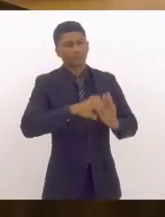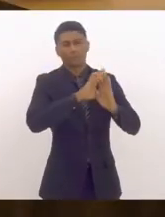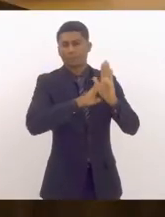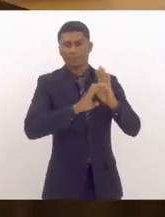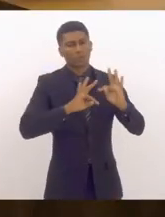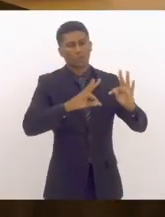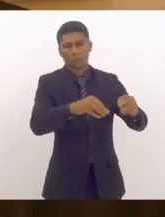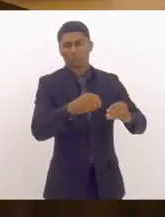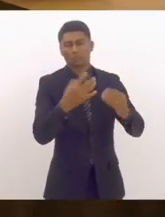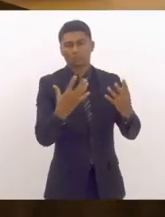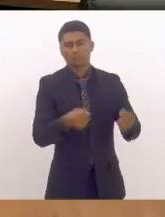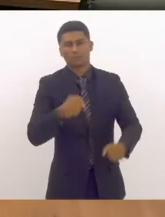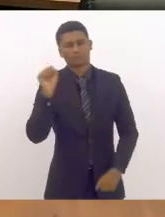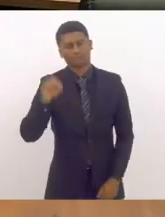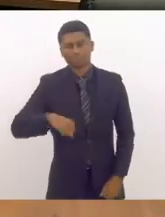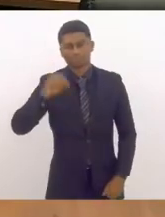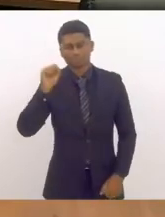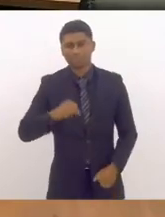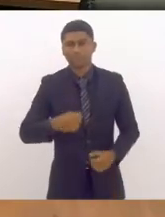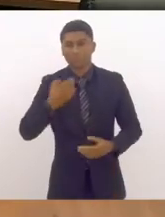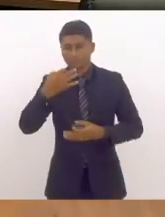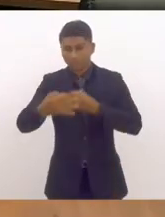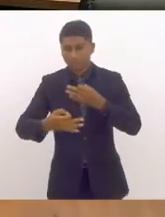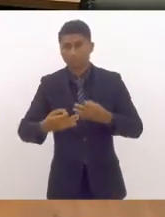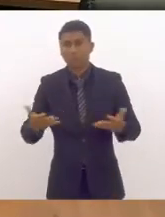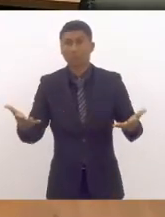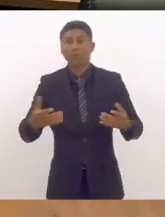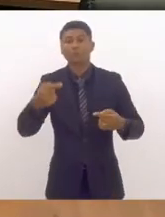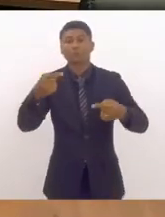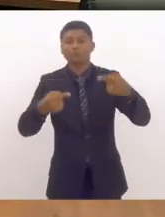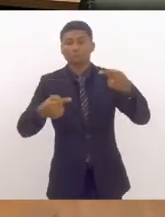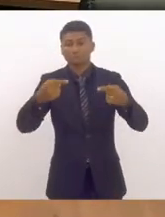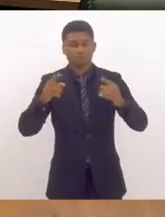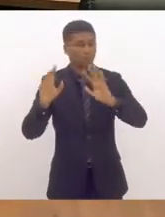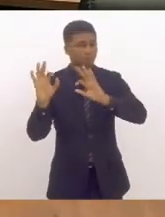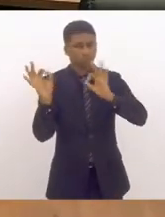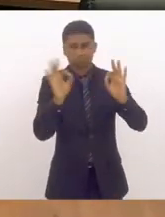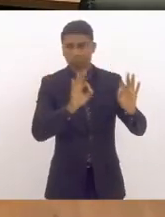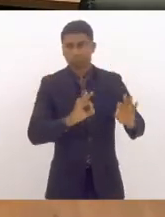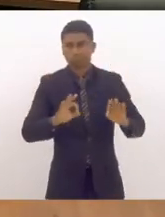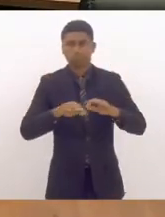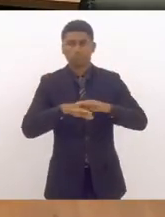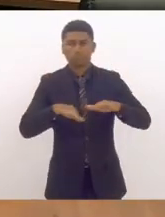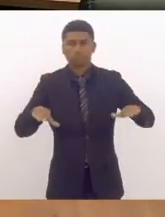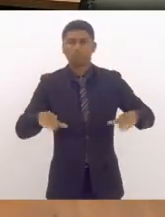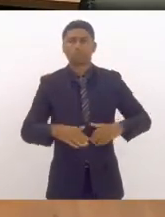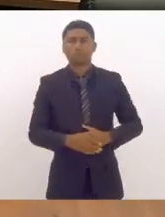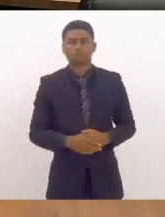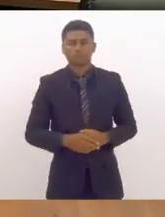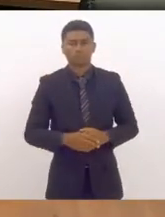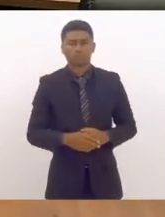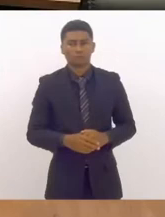emendas. Com os pareceres emitidos em discussão. Não havendo que queira discutir, encerrada a discussão.